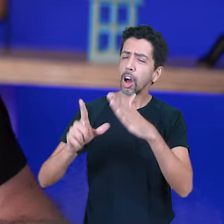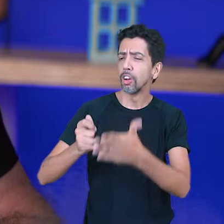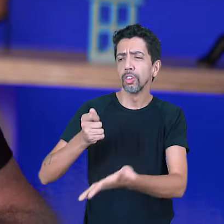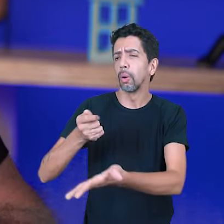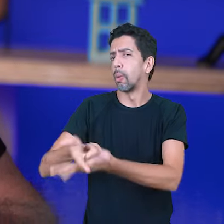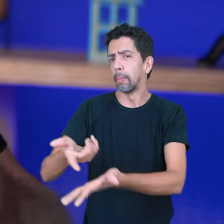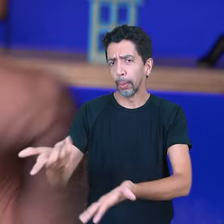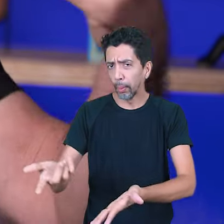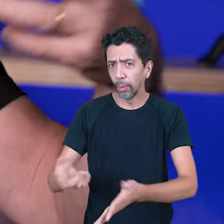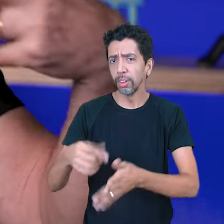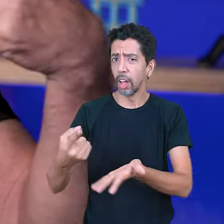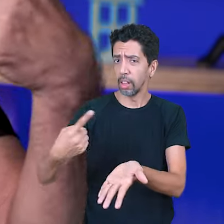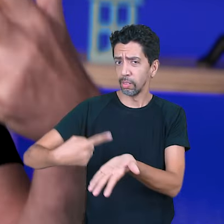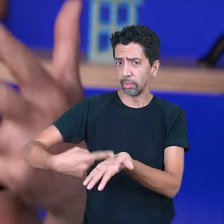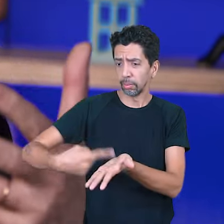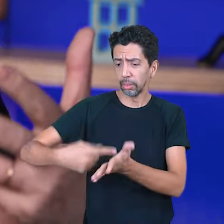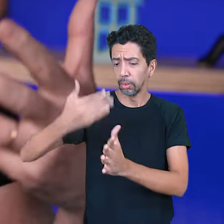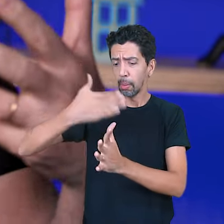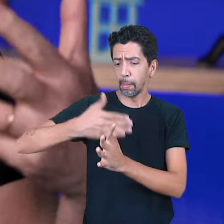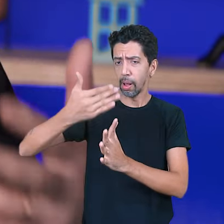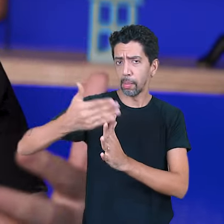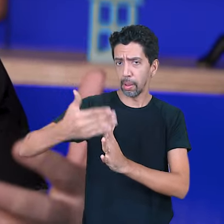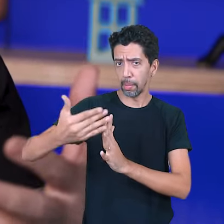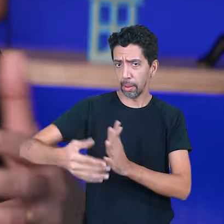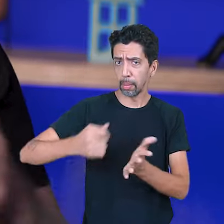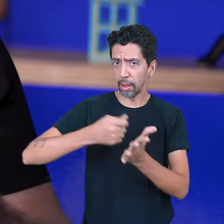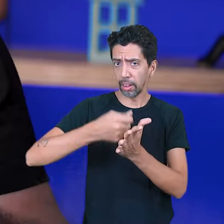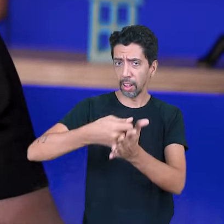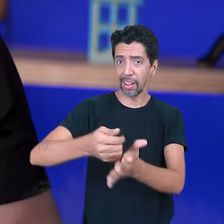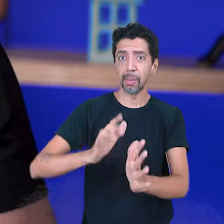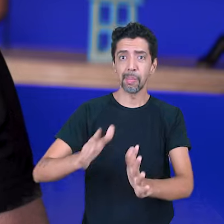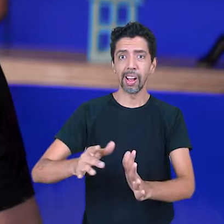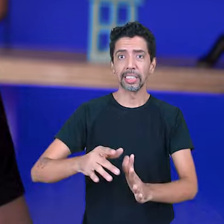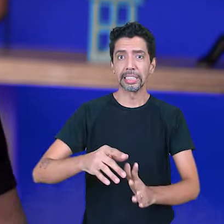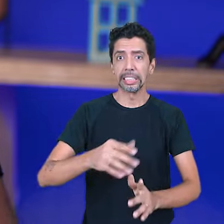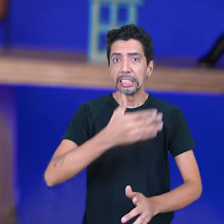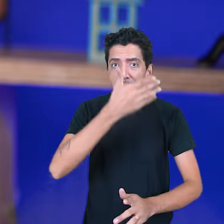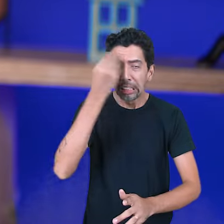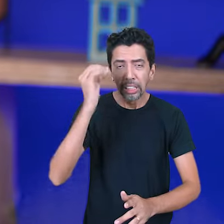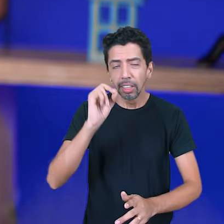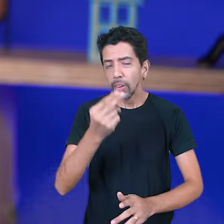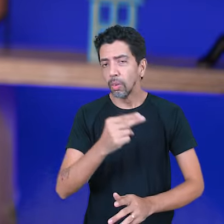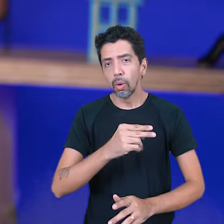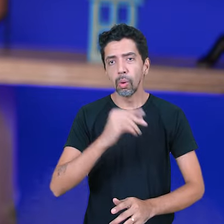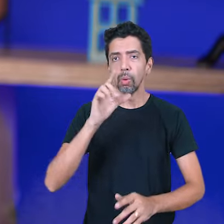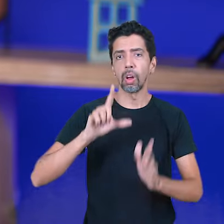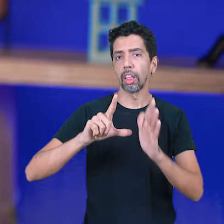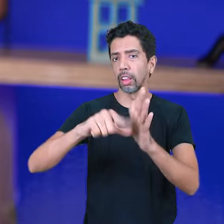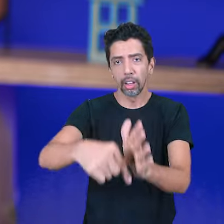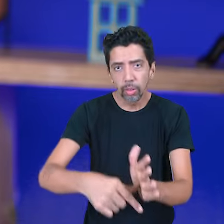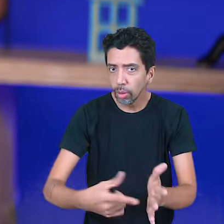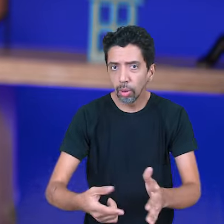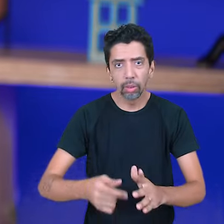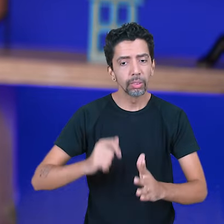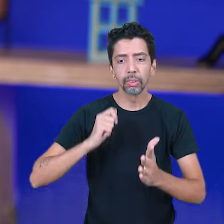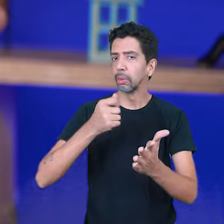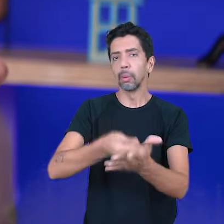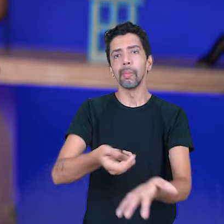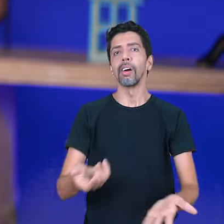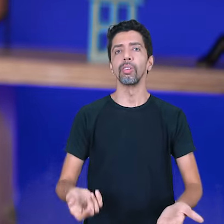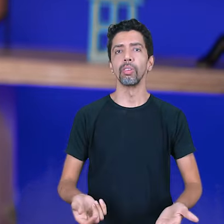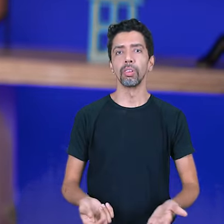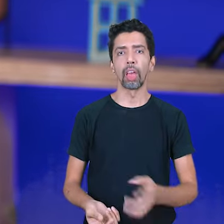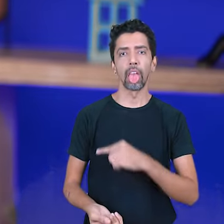compromisso para pagar a fatura e não paguei Mas por que eu não paguei É porque eu não tenho um orçamento